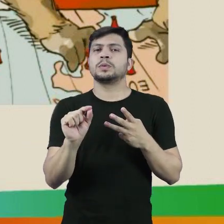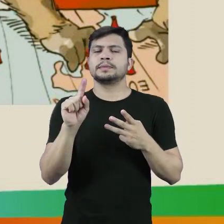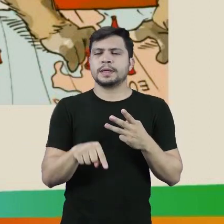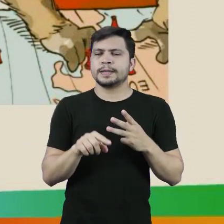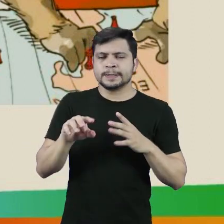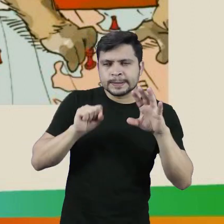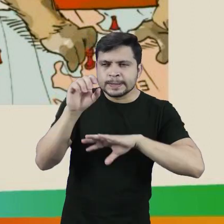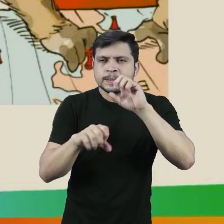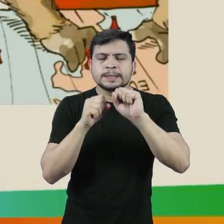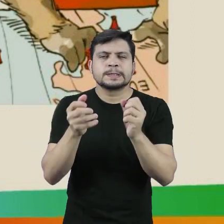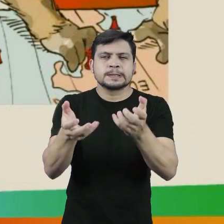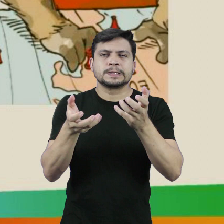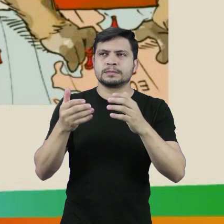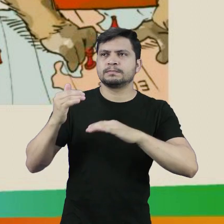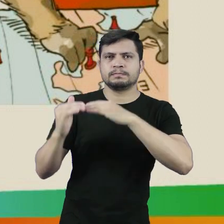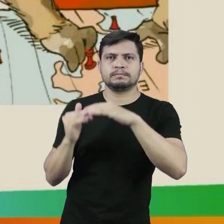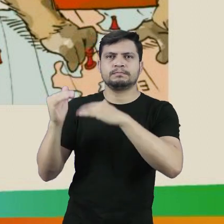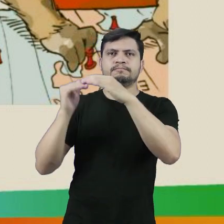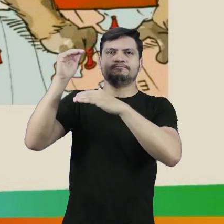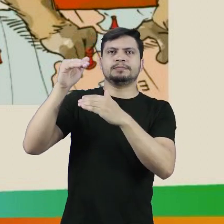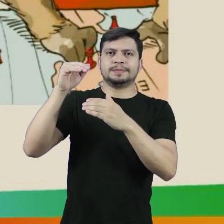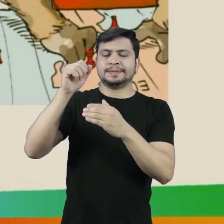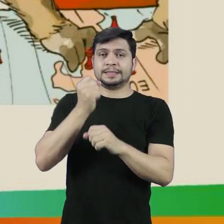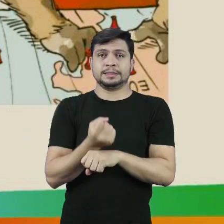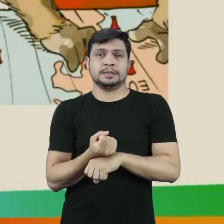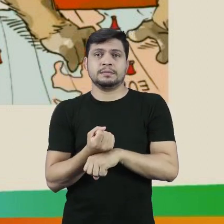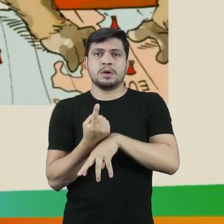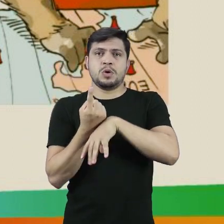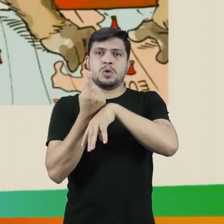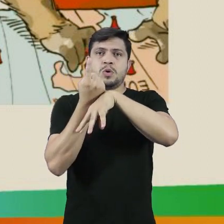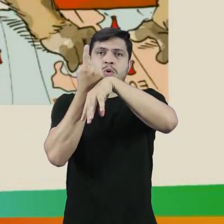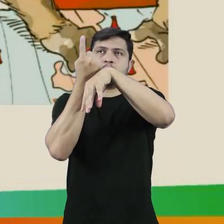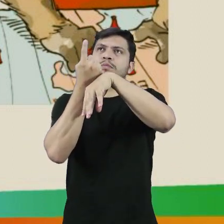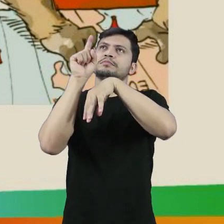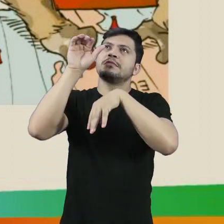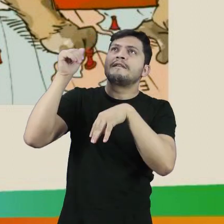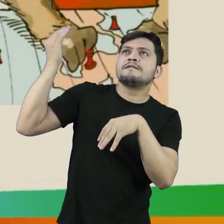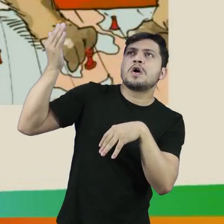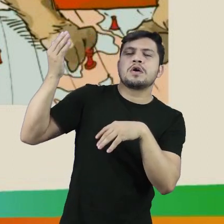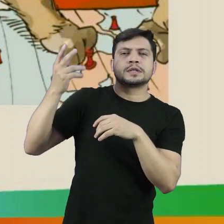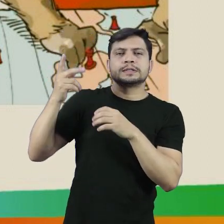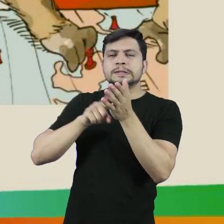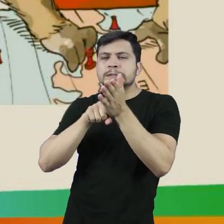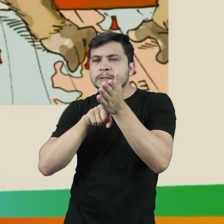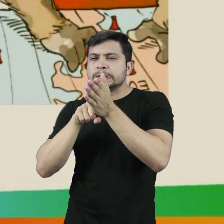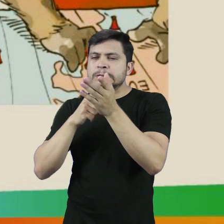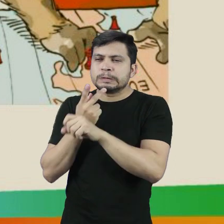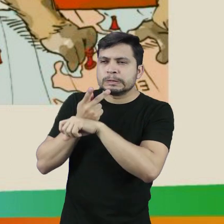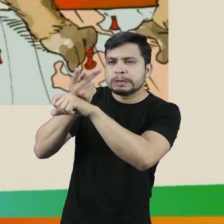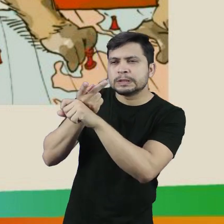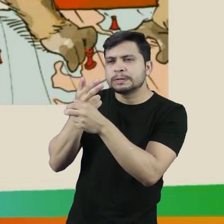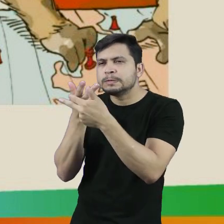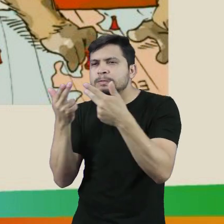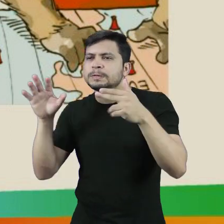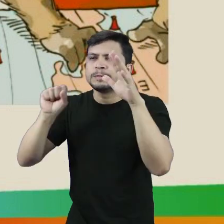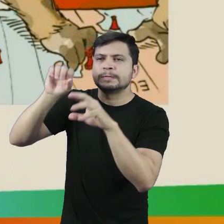um outro aspecto dessa Guerra Fria. Ficou pequeno o planeta para os dois, tanto Estados Unidos quanto União Soviética,